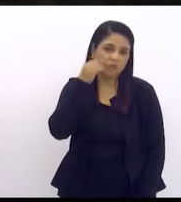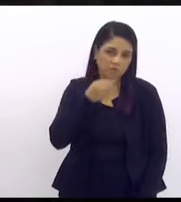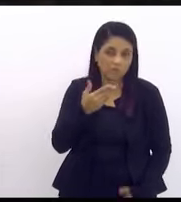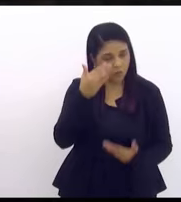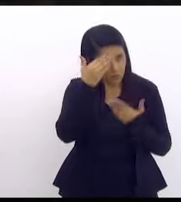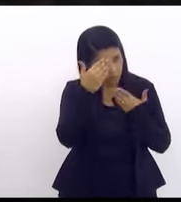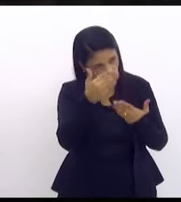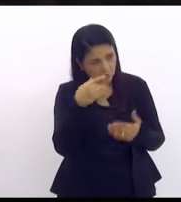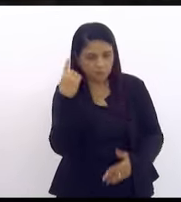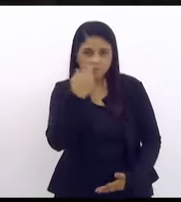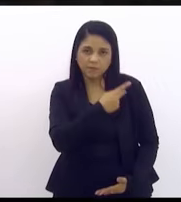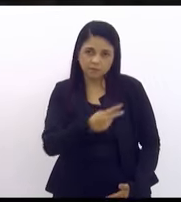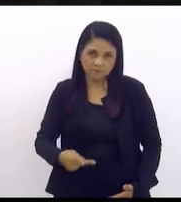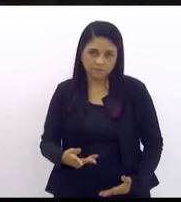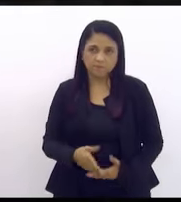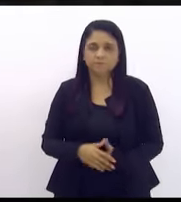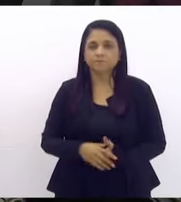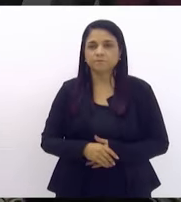presidenta.